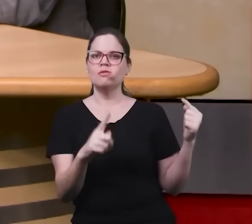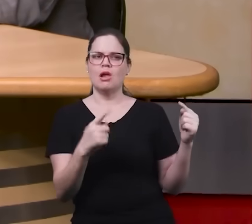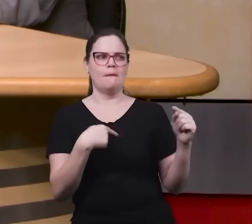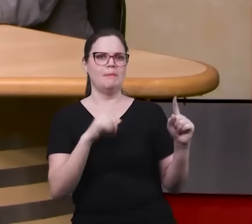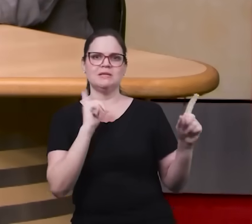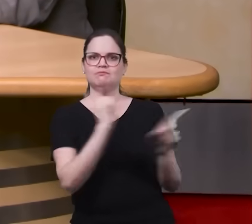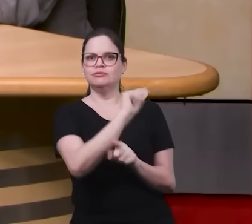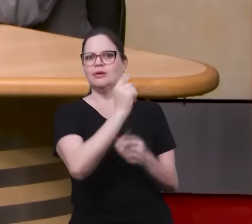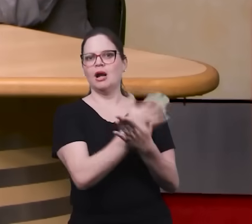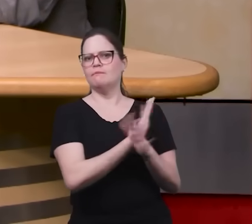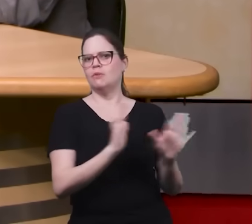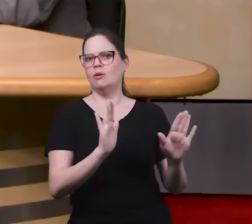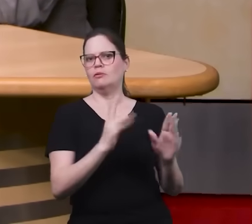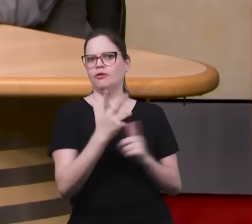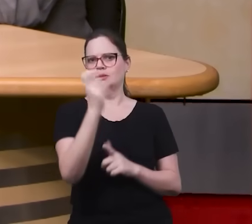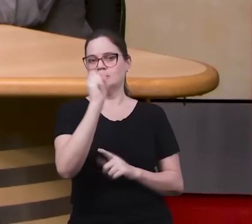Então,